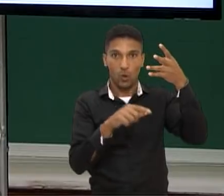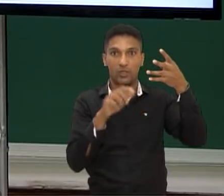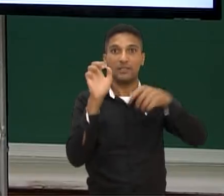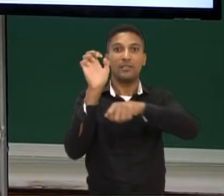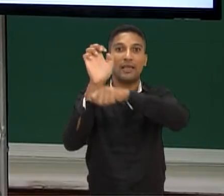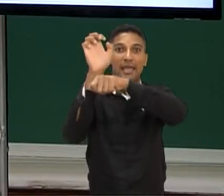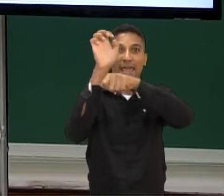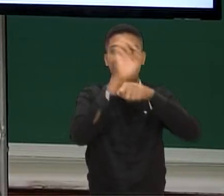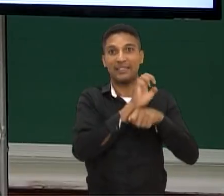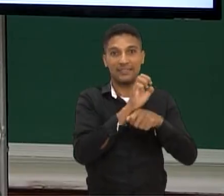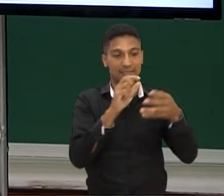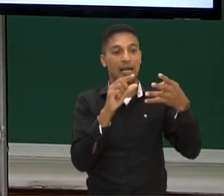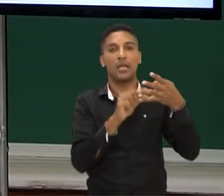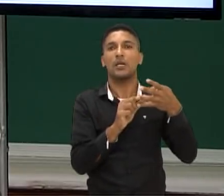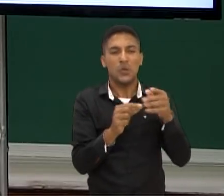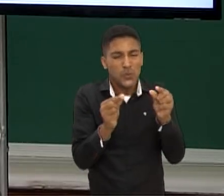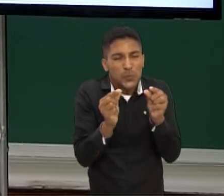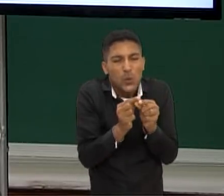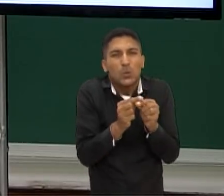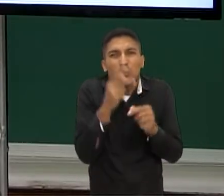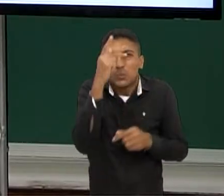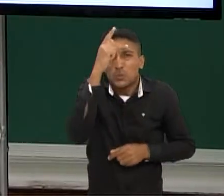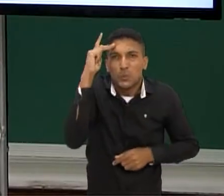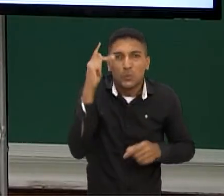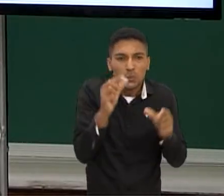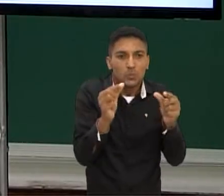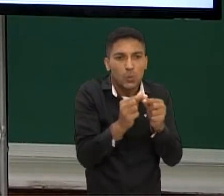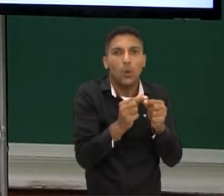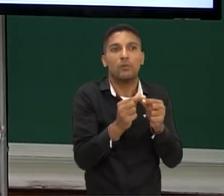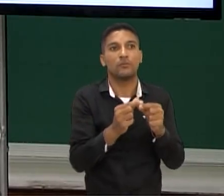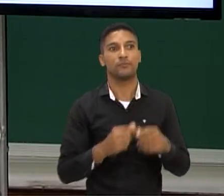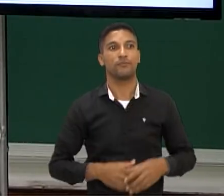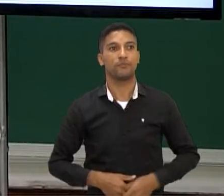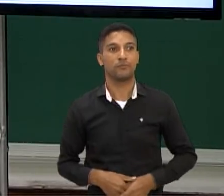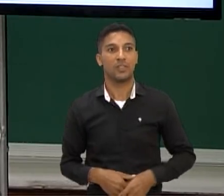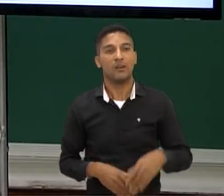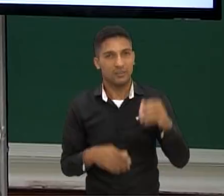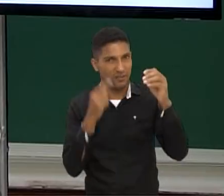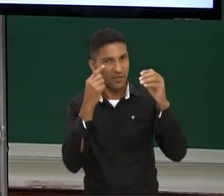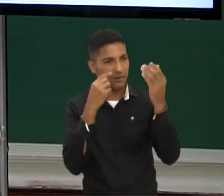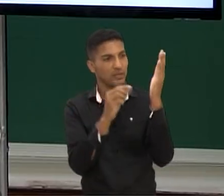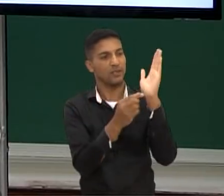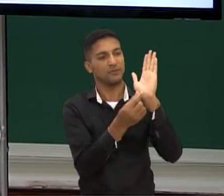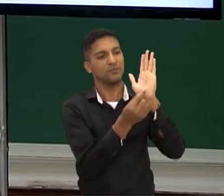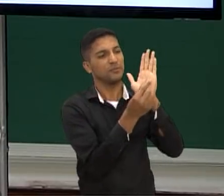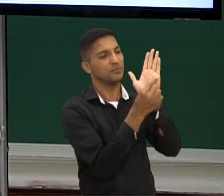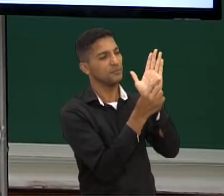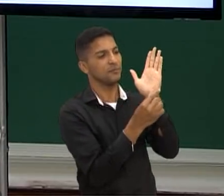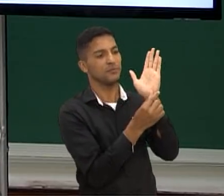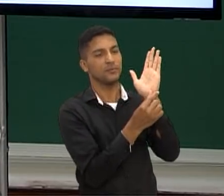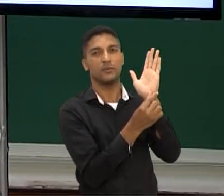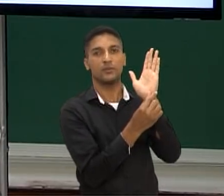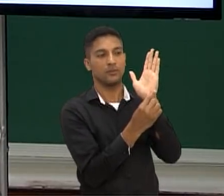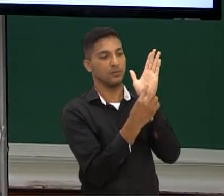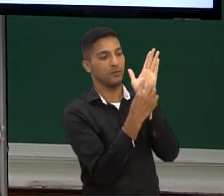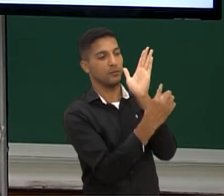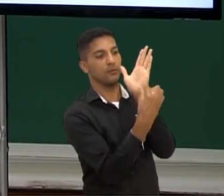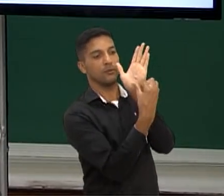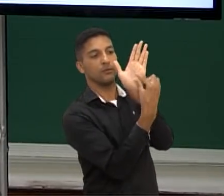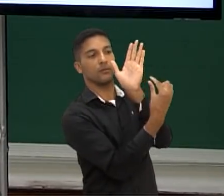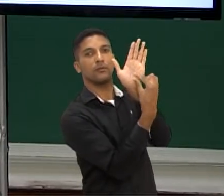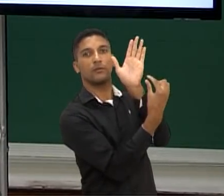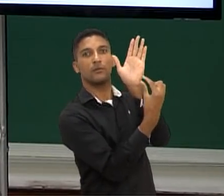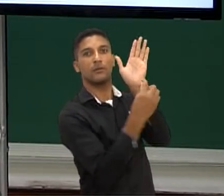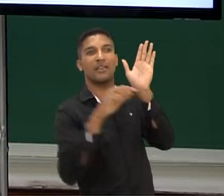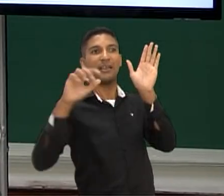saber. Imagino que talvez não esteja muito clara essa legenda, mas outra dica que eu dou: quanto